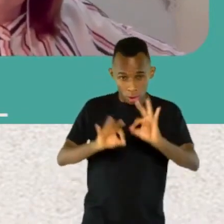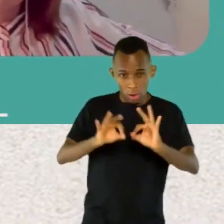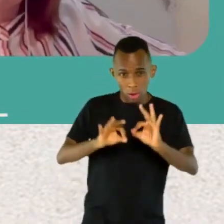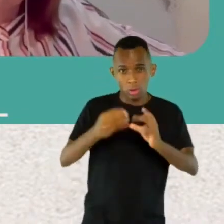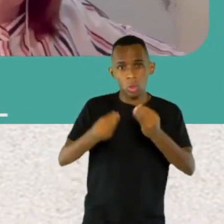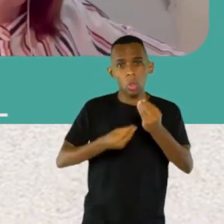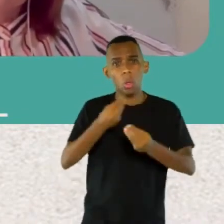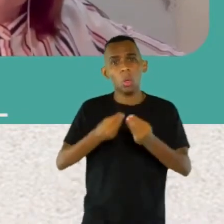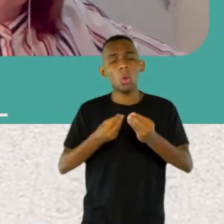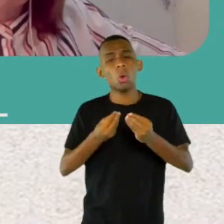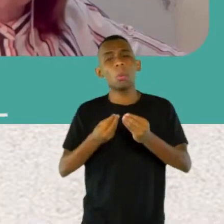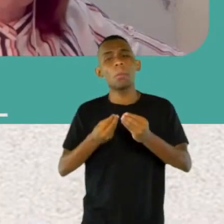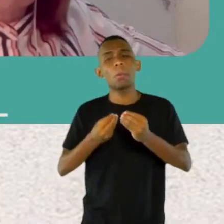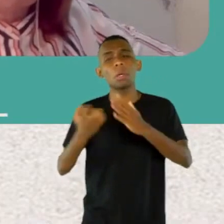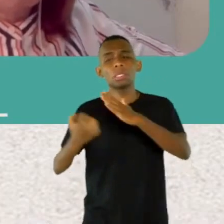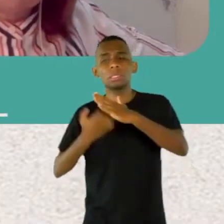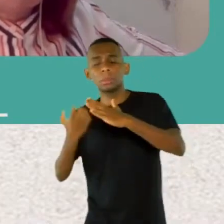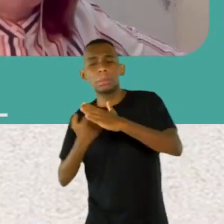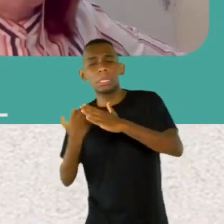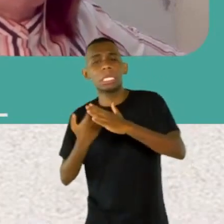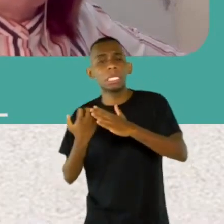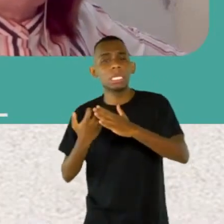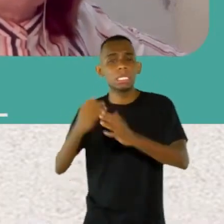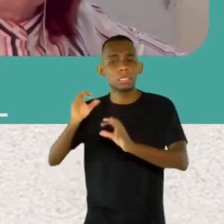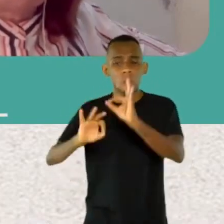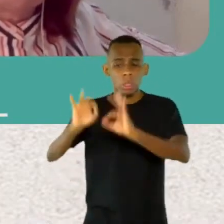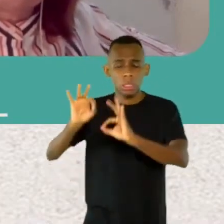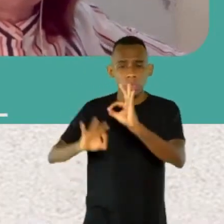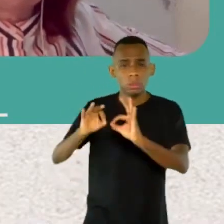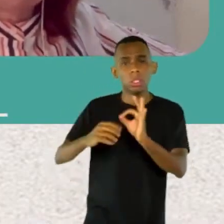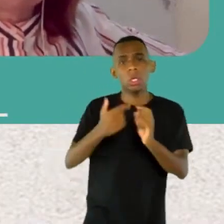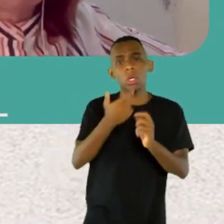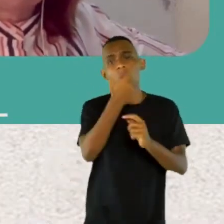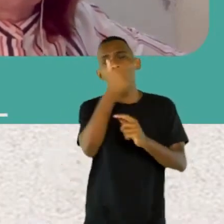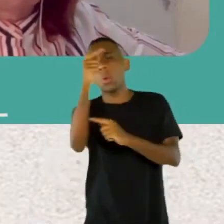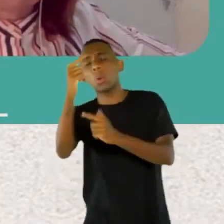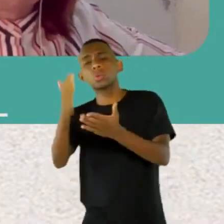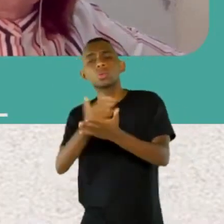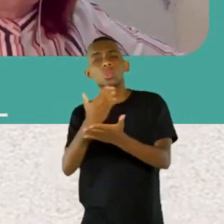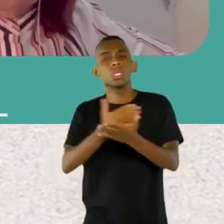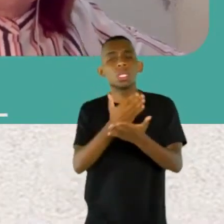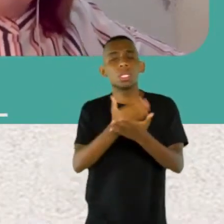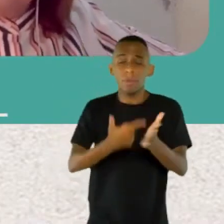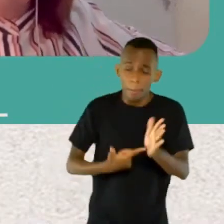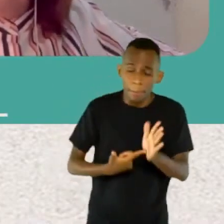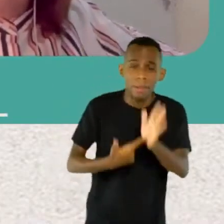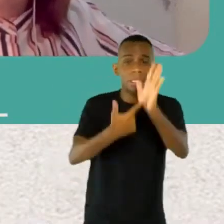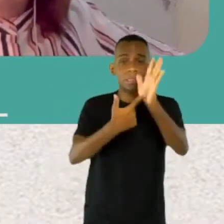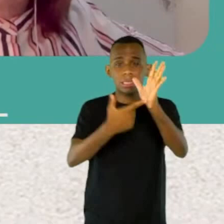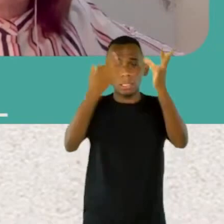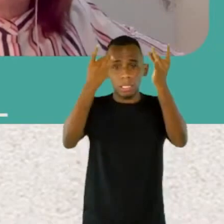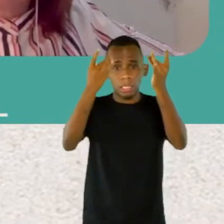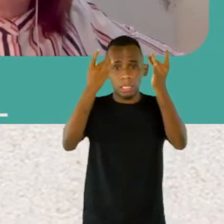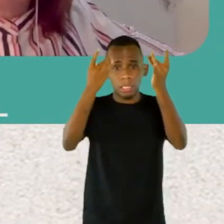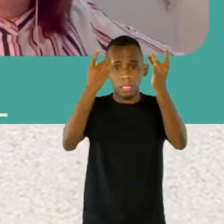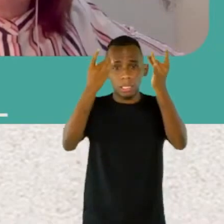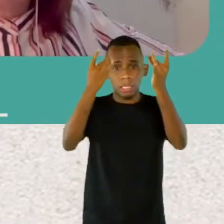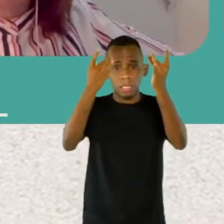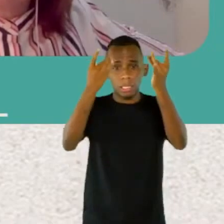editora está? Quais são os livros que ainda estão em outras? Como é que dá uma geral, por favor, não só